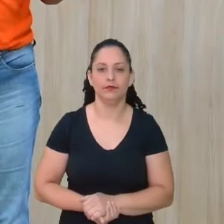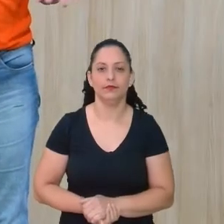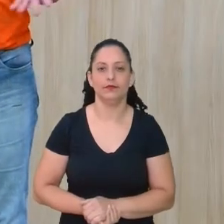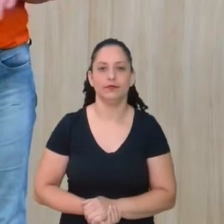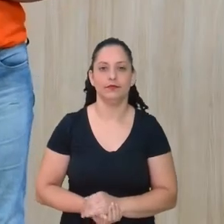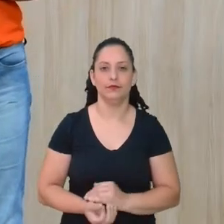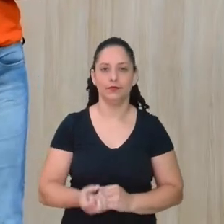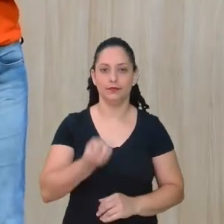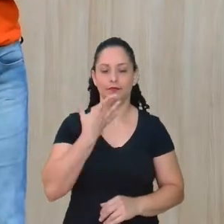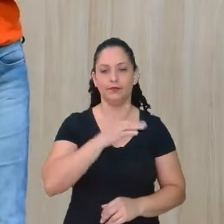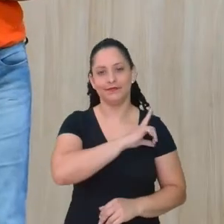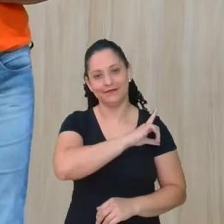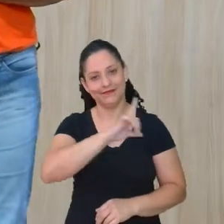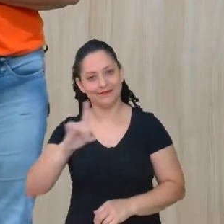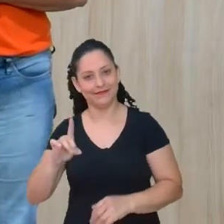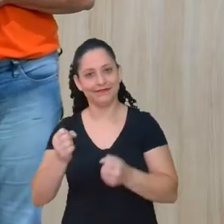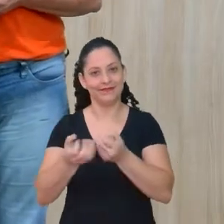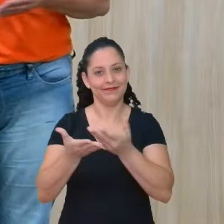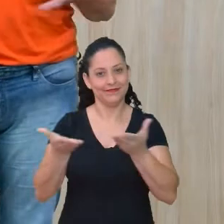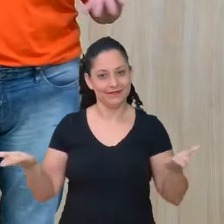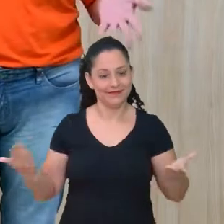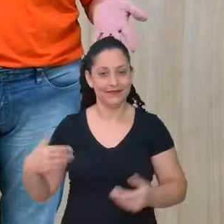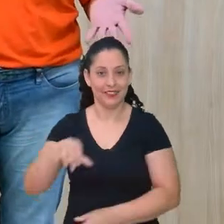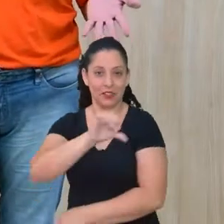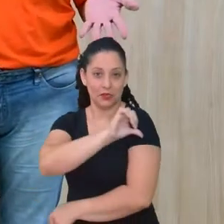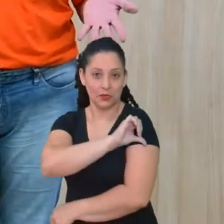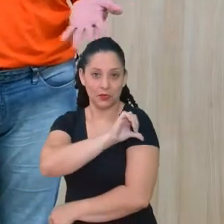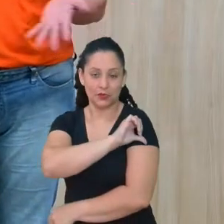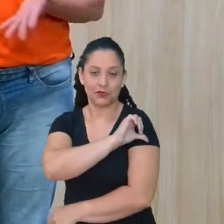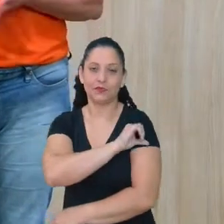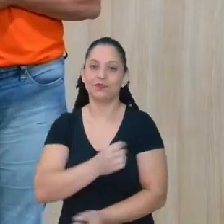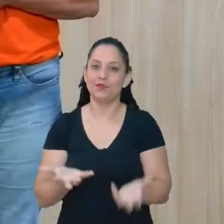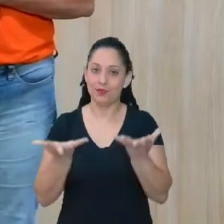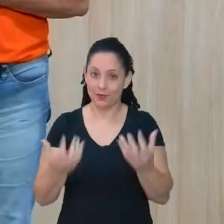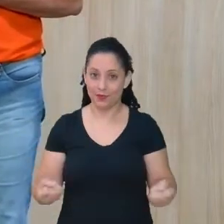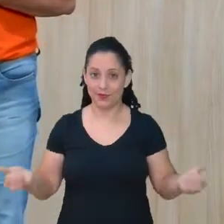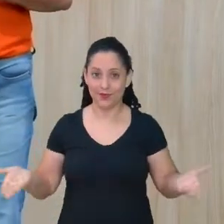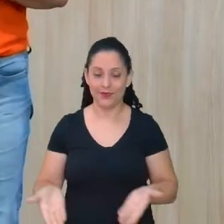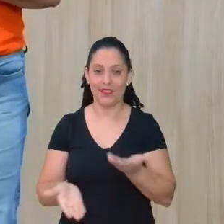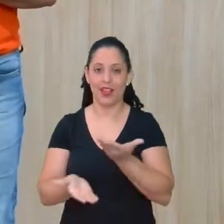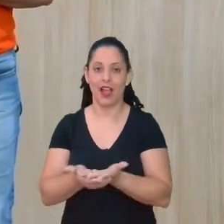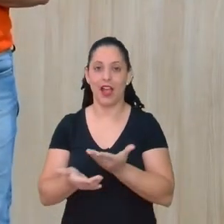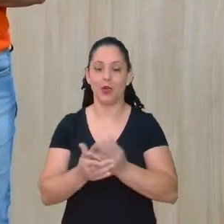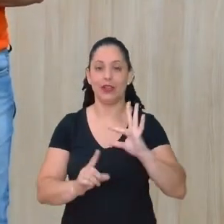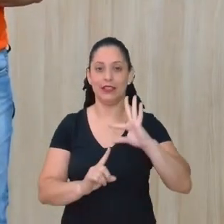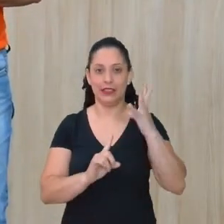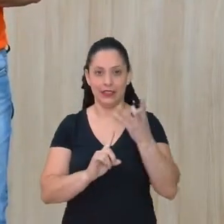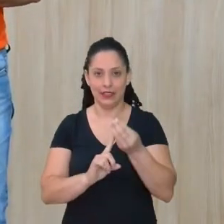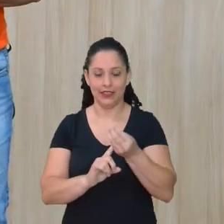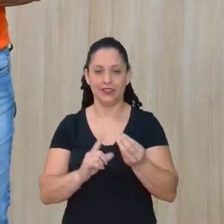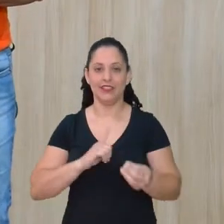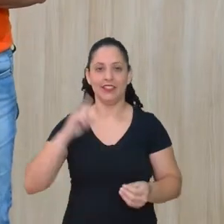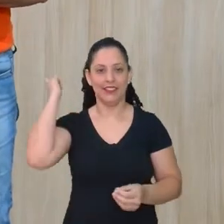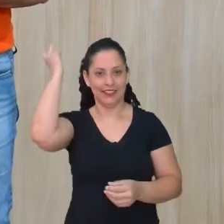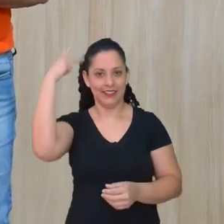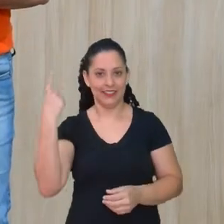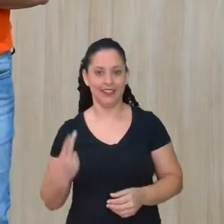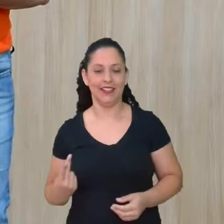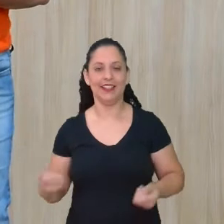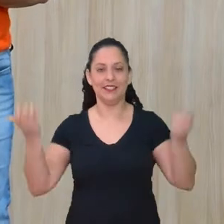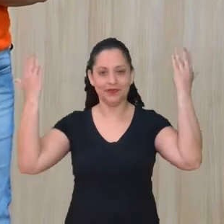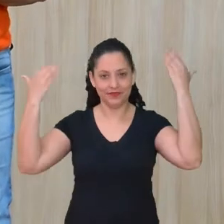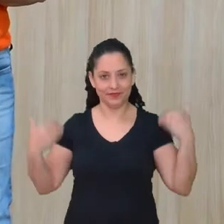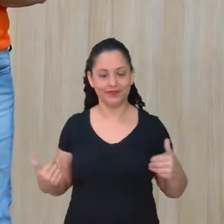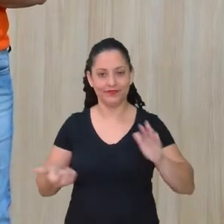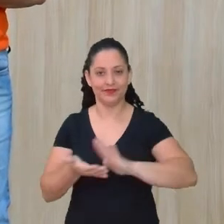bom dia, minha gente do nono ano. Vamos lá, mais uma aula de arte. Estou aqui com Késia no estúdio, fazendo a